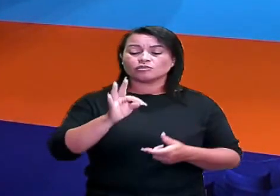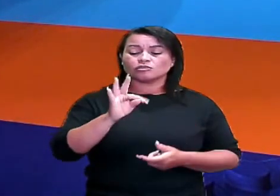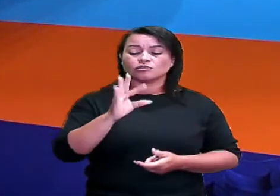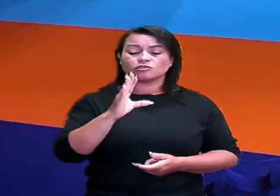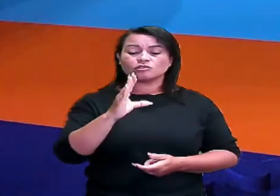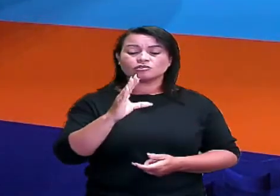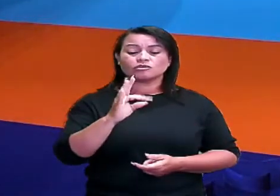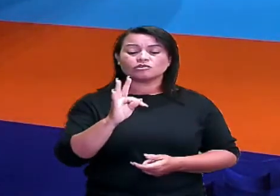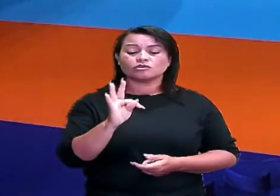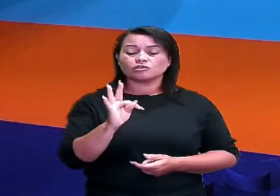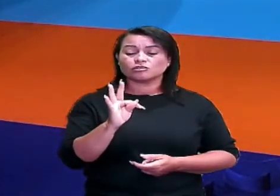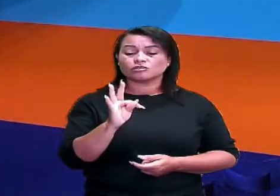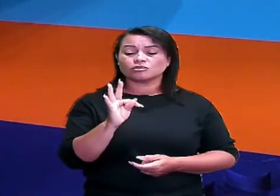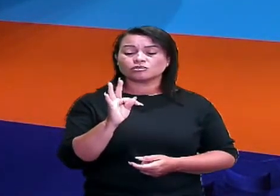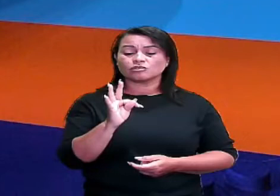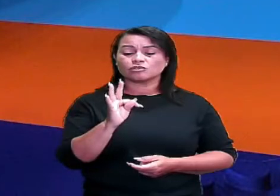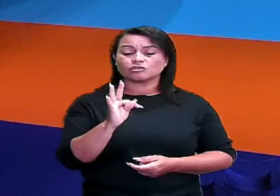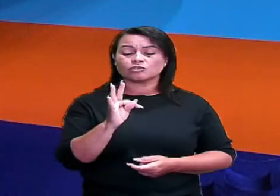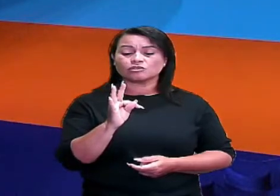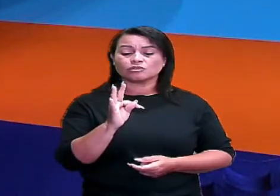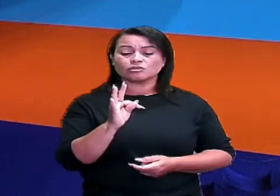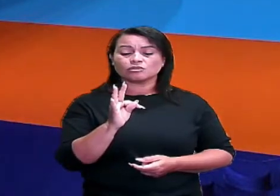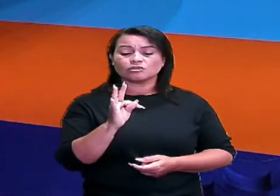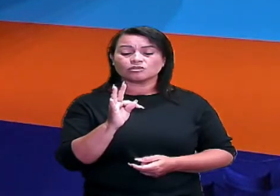Toca. Vamos lá colocar o K.